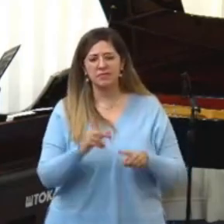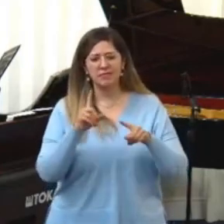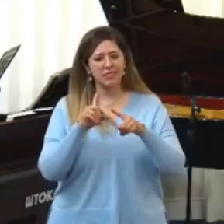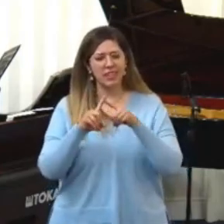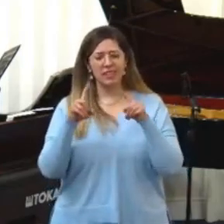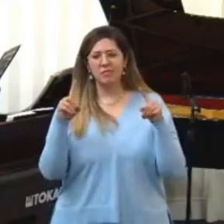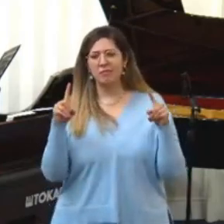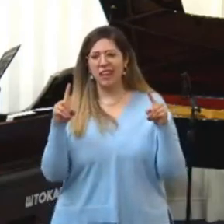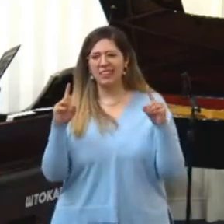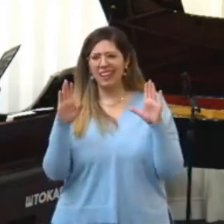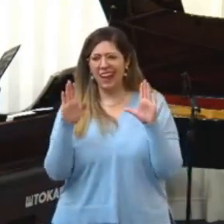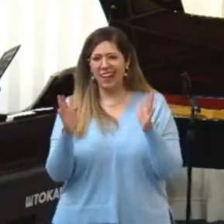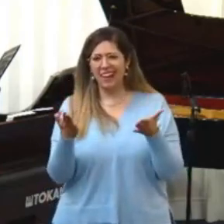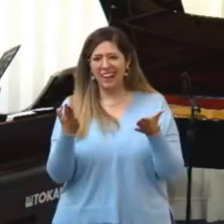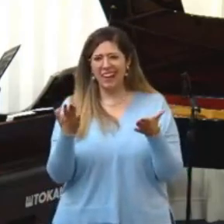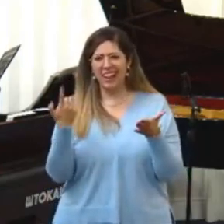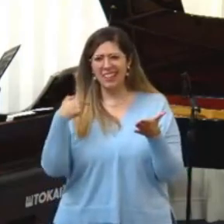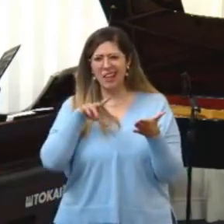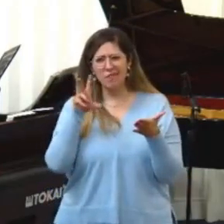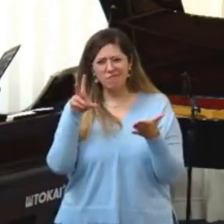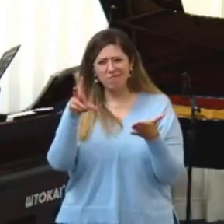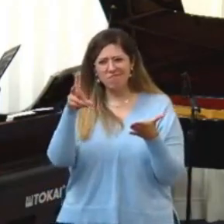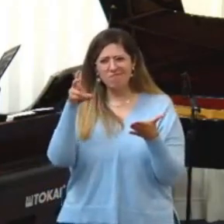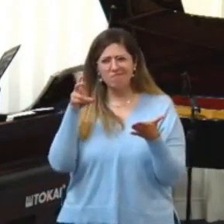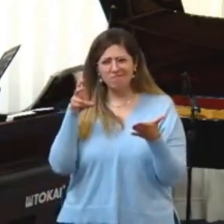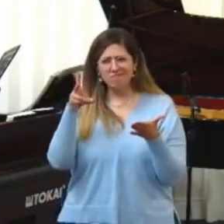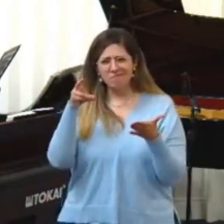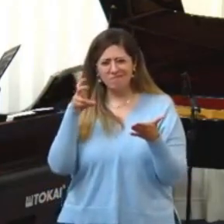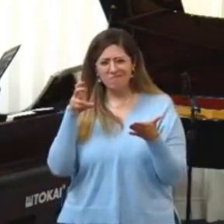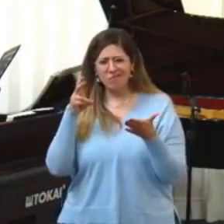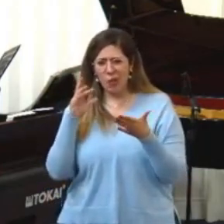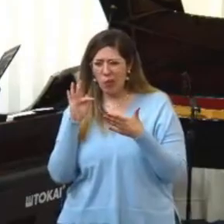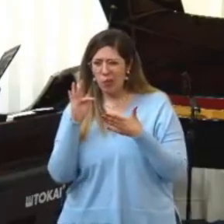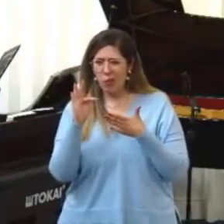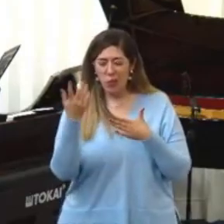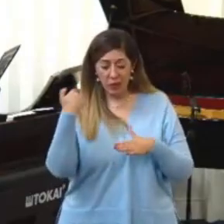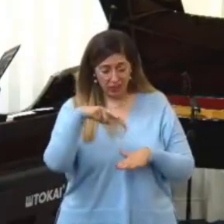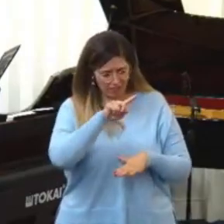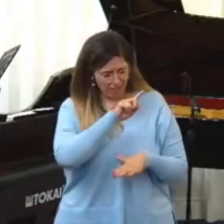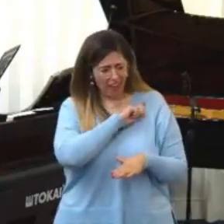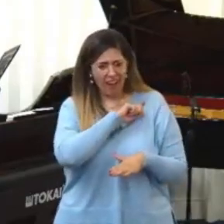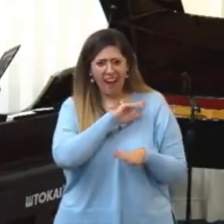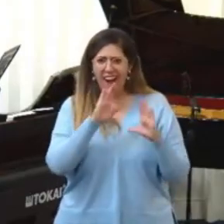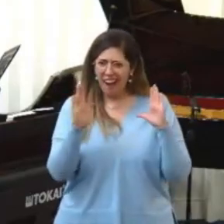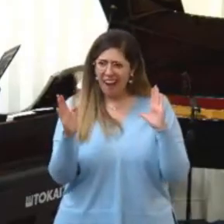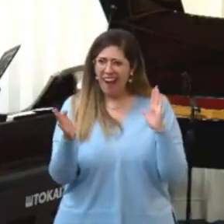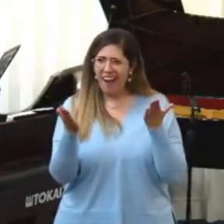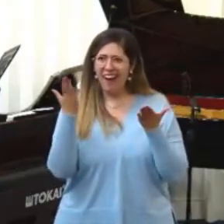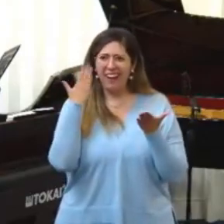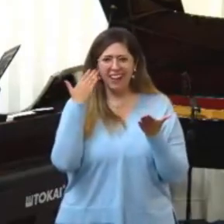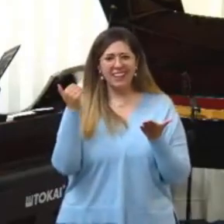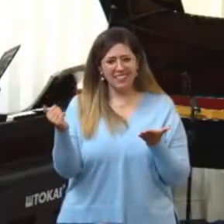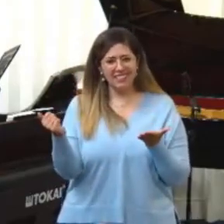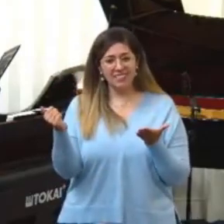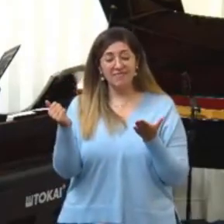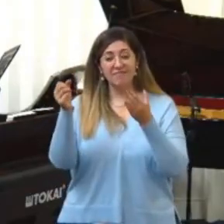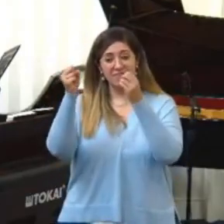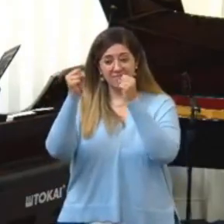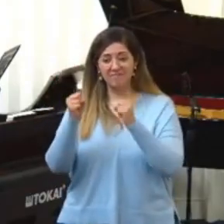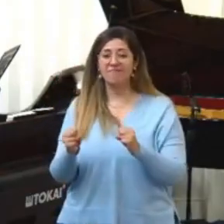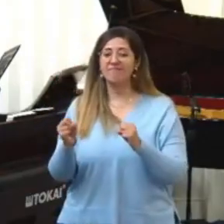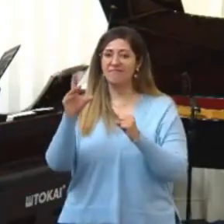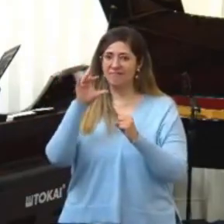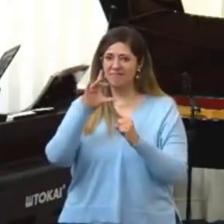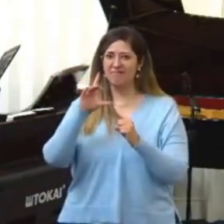Mas este é o momento para que nós, milhares de anos depois, saibamos o que é o poder de